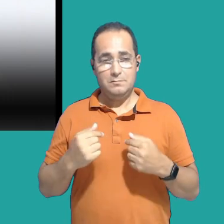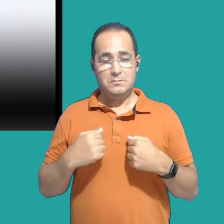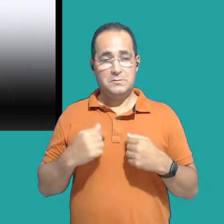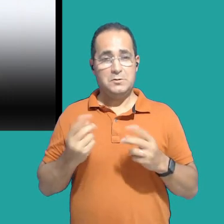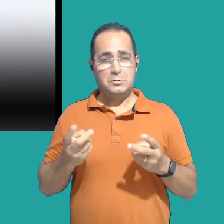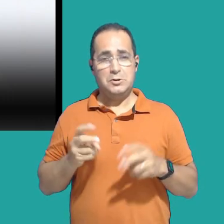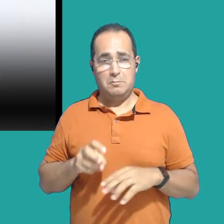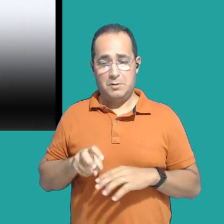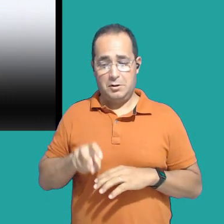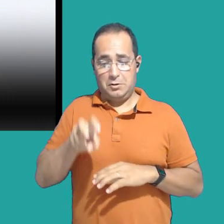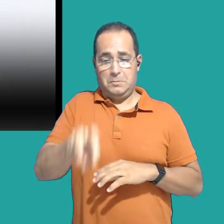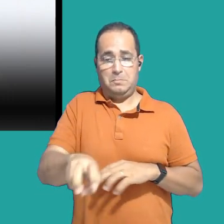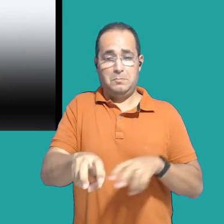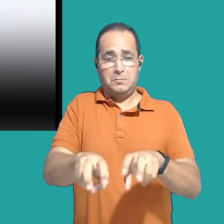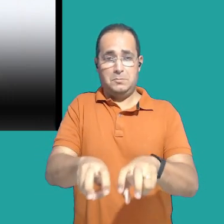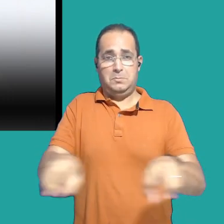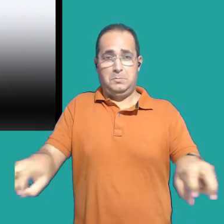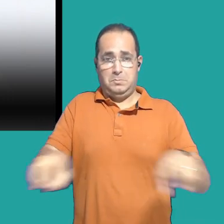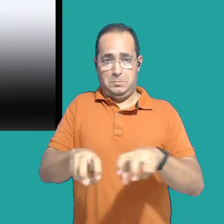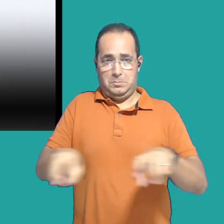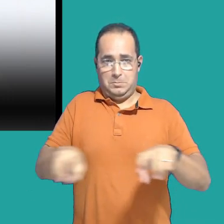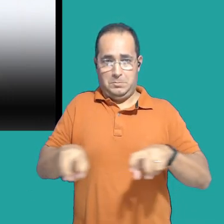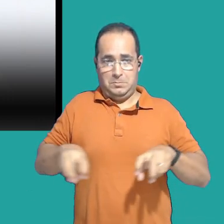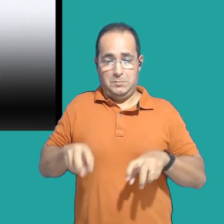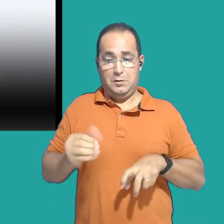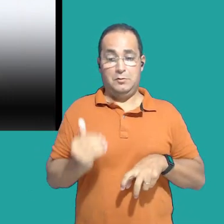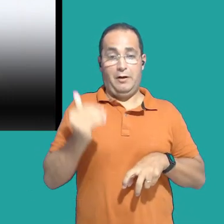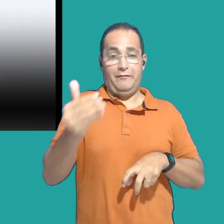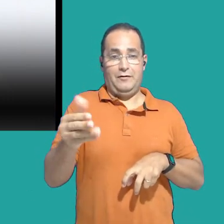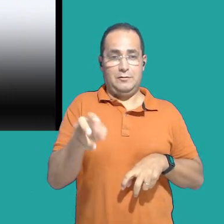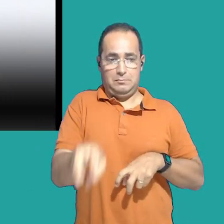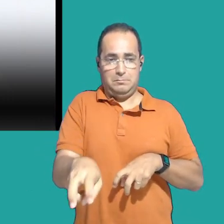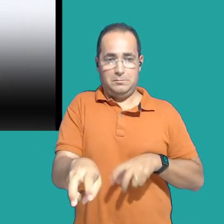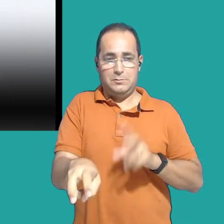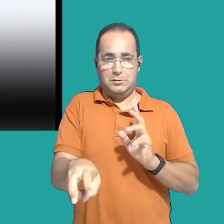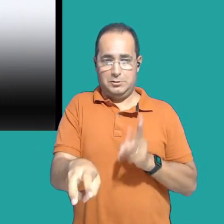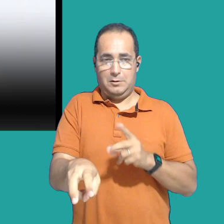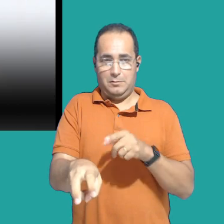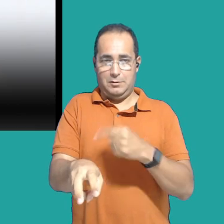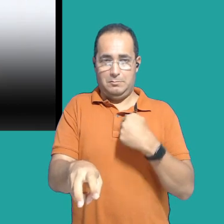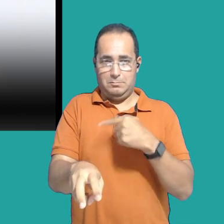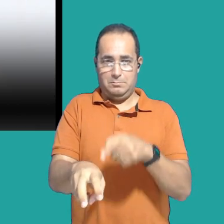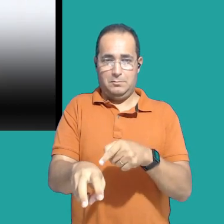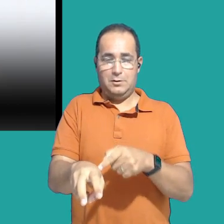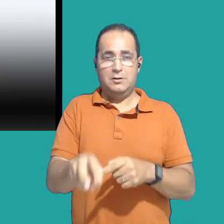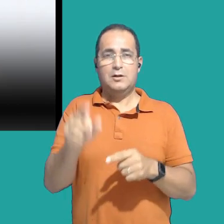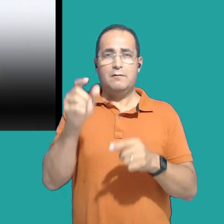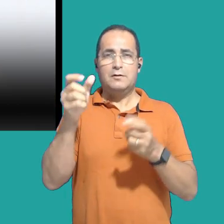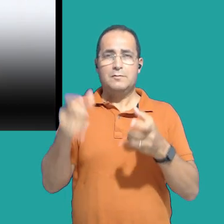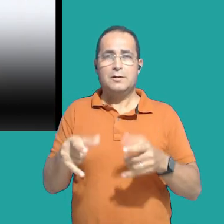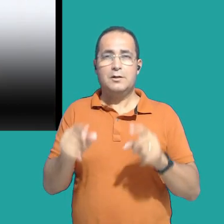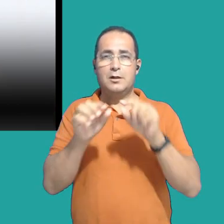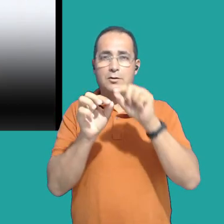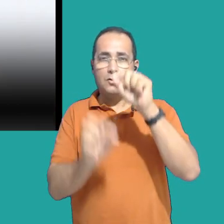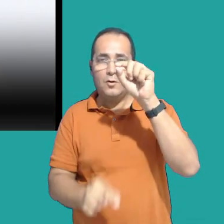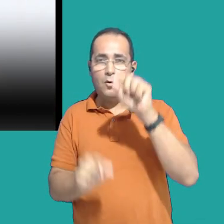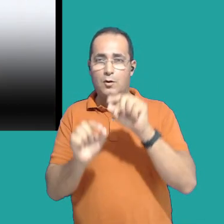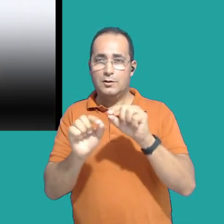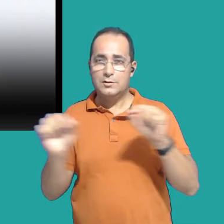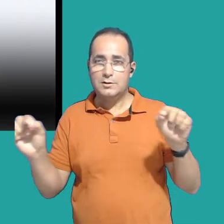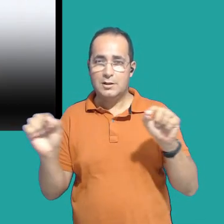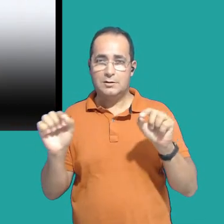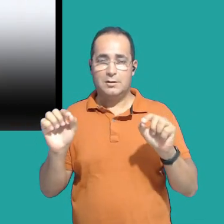Eu sempre sentava na frente, sempre sento, né? E aí estava falando sobre coordenadas geográficas, o professor